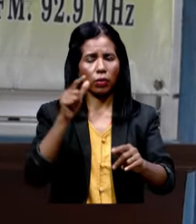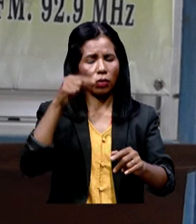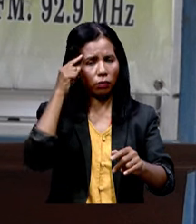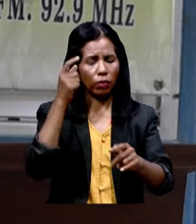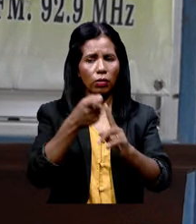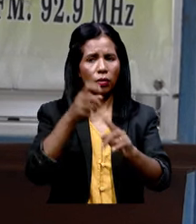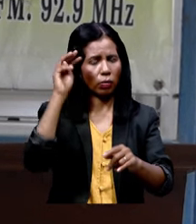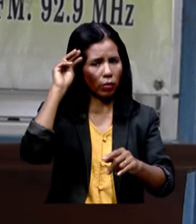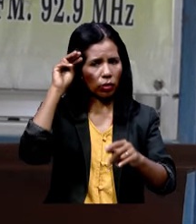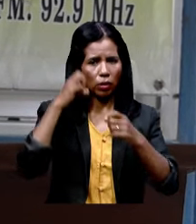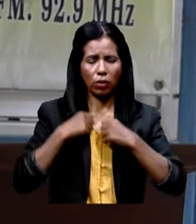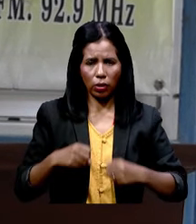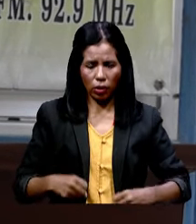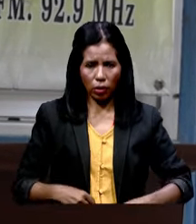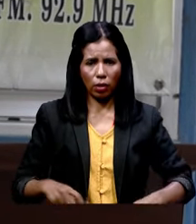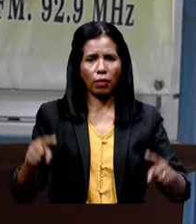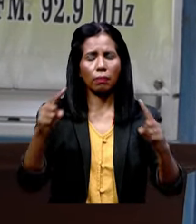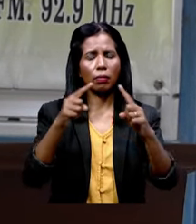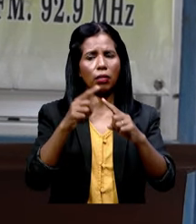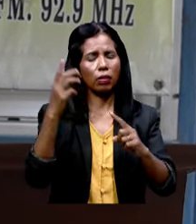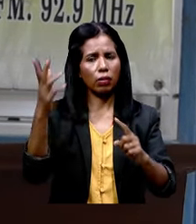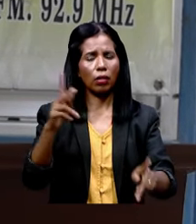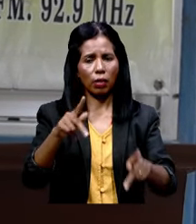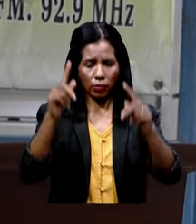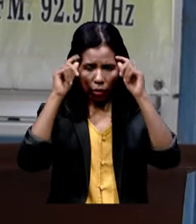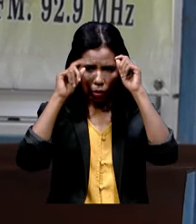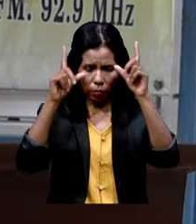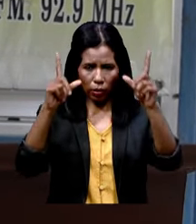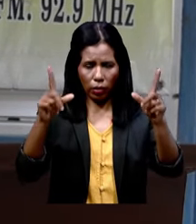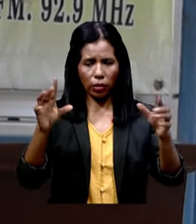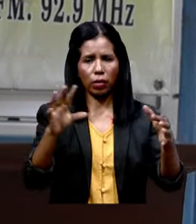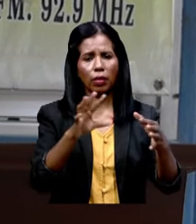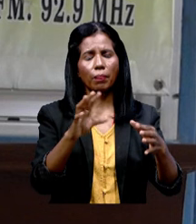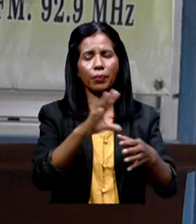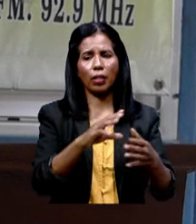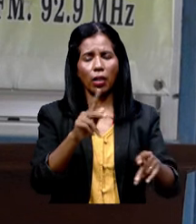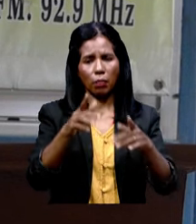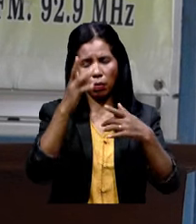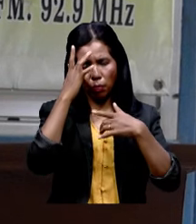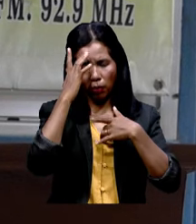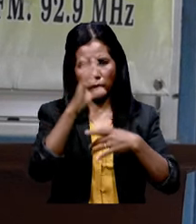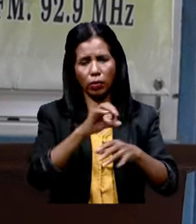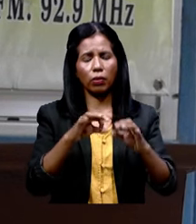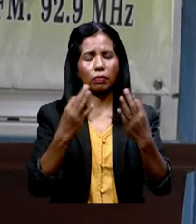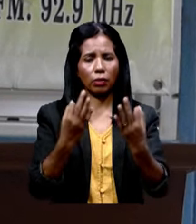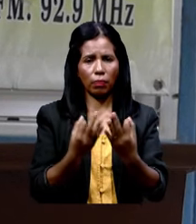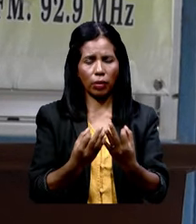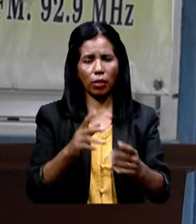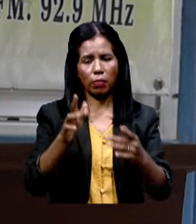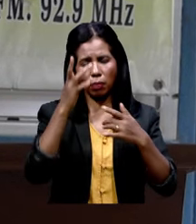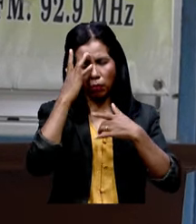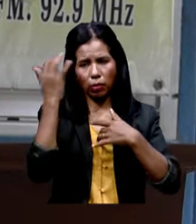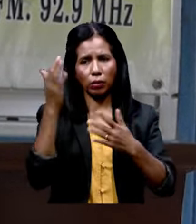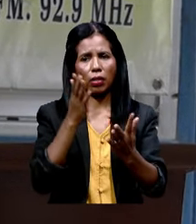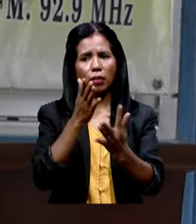husi ministério da saúde ba iha povo Timor-Leste li liu ba iha paciente no família paciente ser ne bema ka acesso